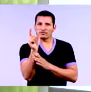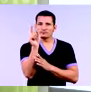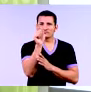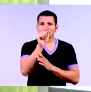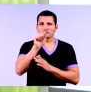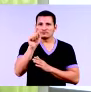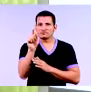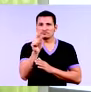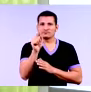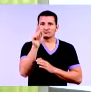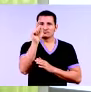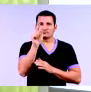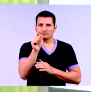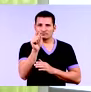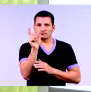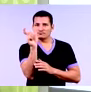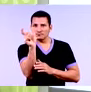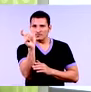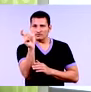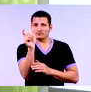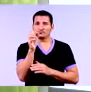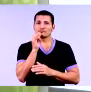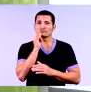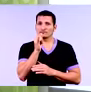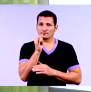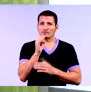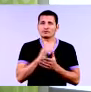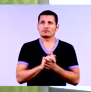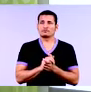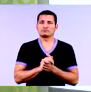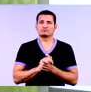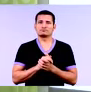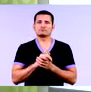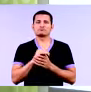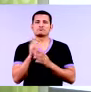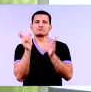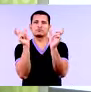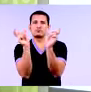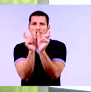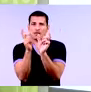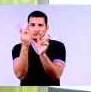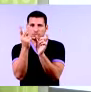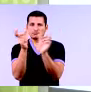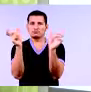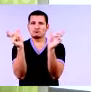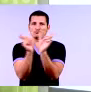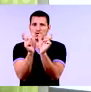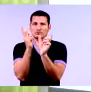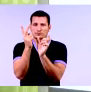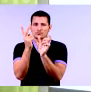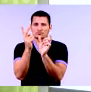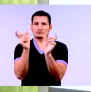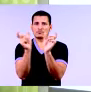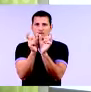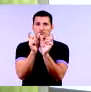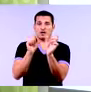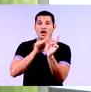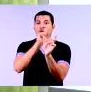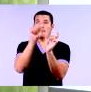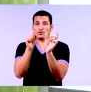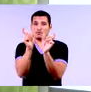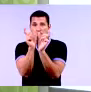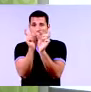Se a variável tiver mais de um nome, por exemplo, nome empresa, nome usuário, nome pessoa, a próxima palavra